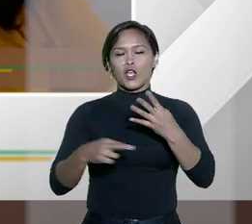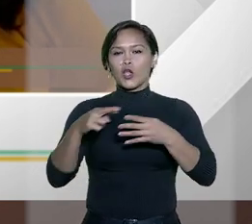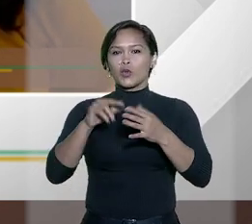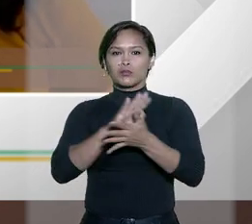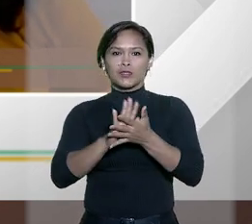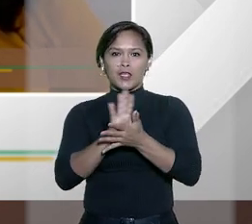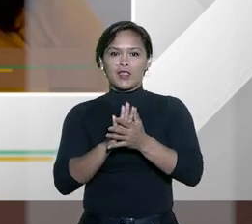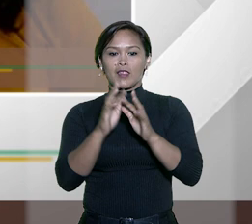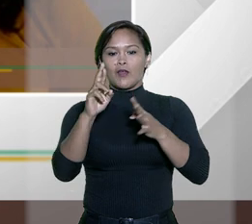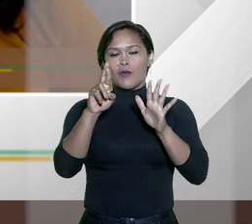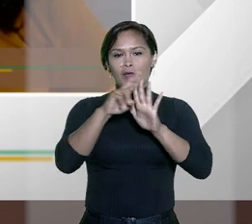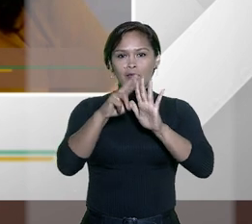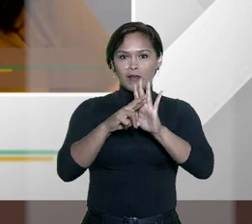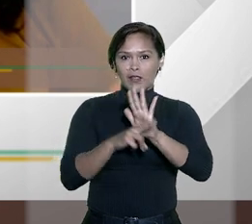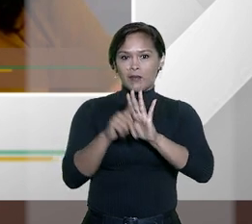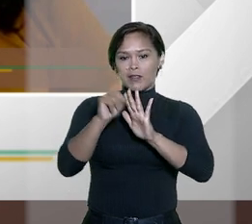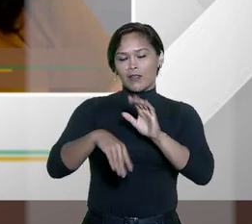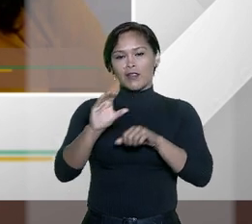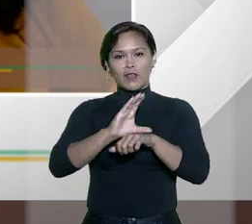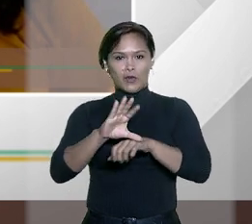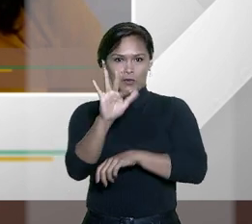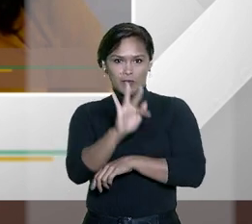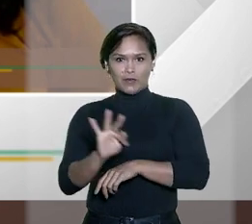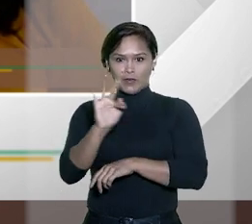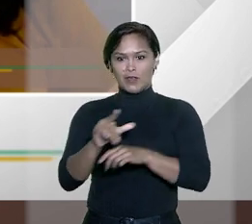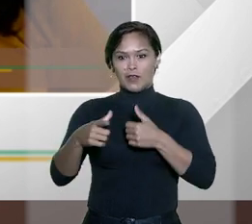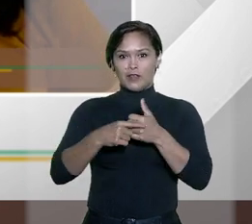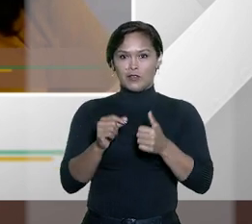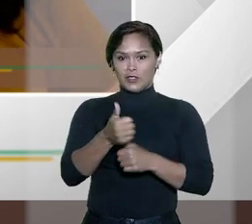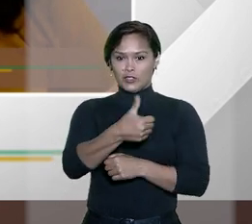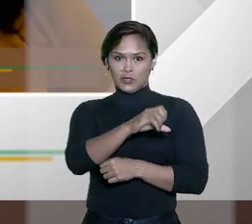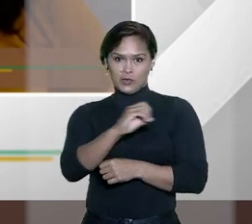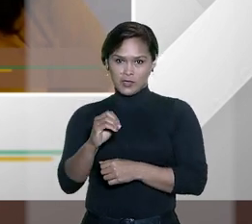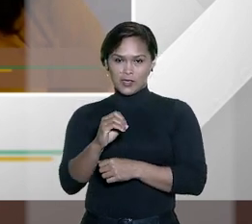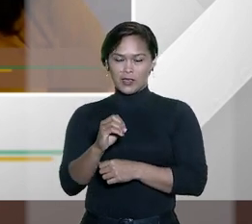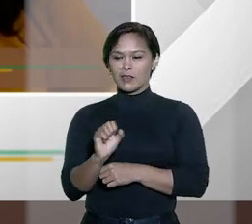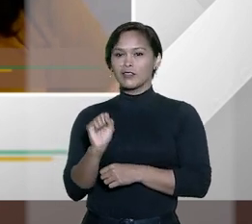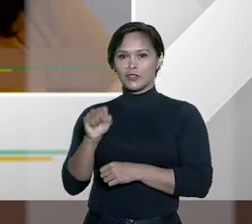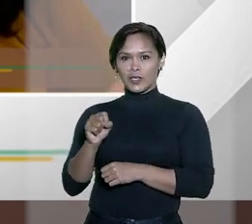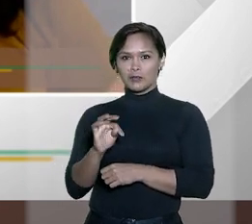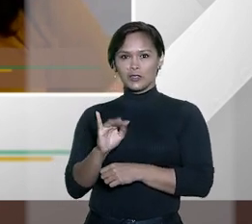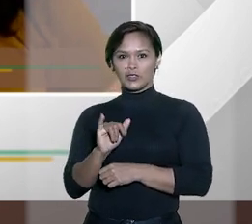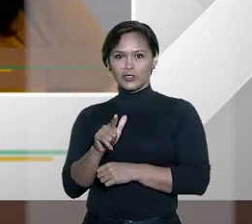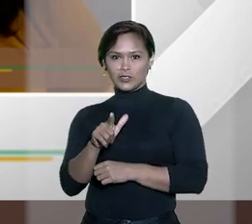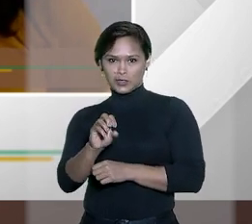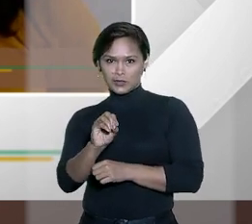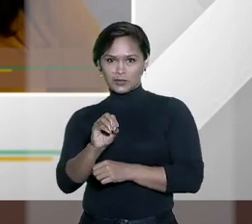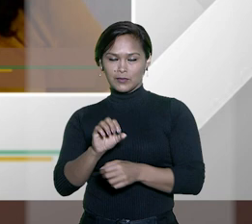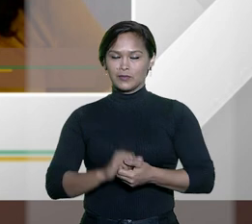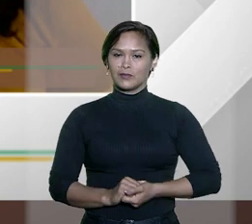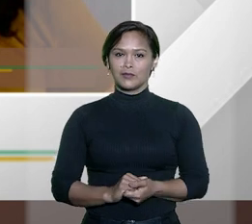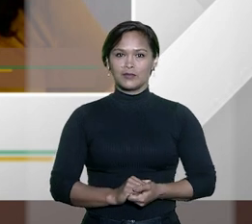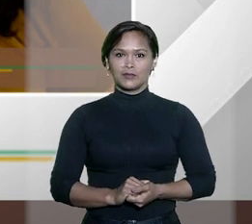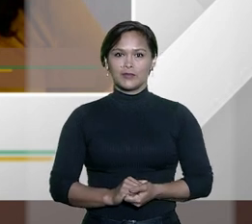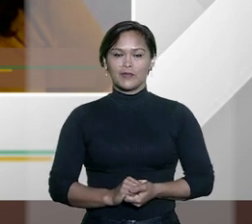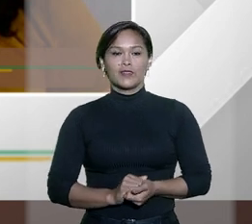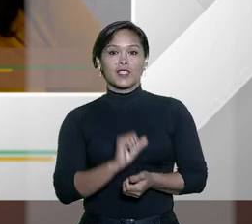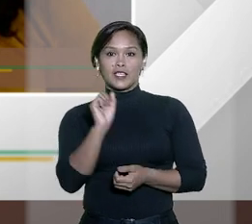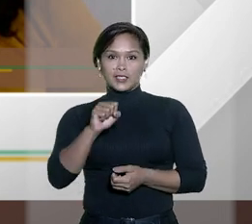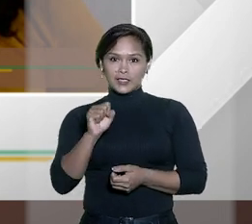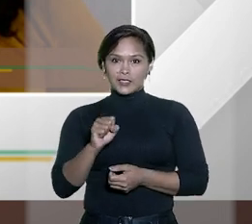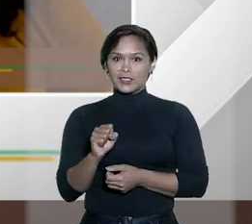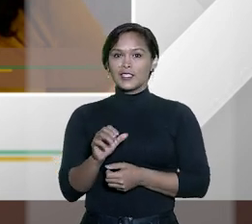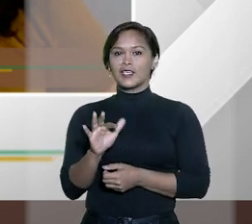recurso e estão regulamentados pela Constituição Federal no artigo 100. Não é isso mesmo, Tiago Gomide? É